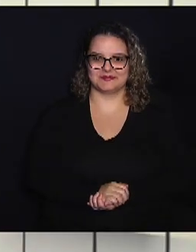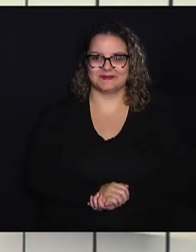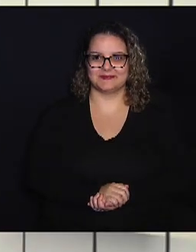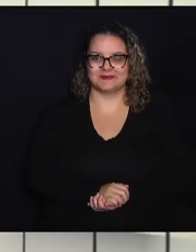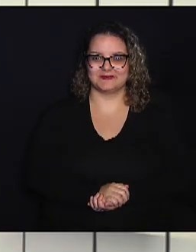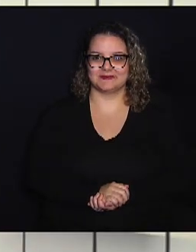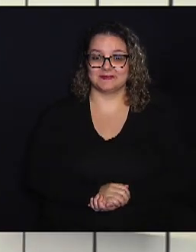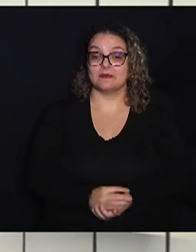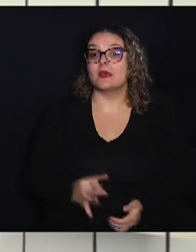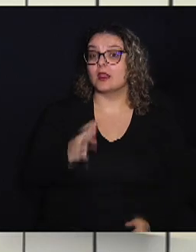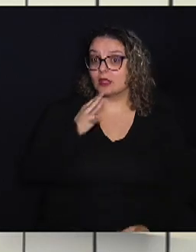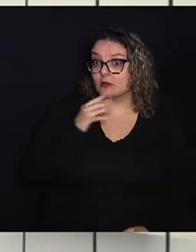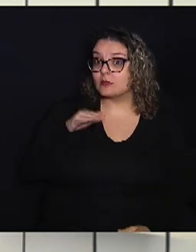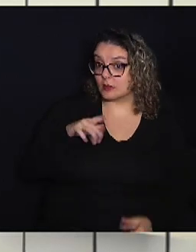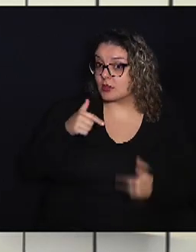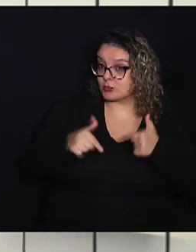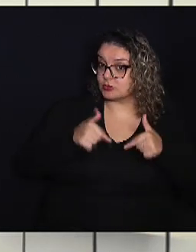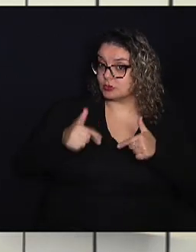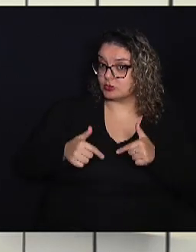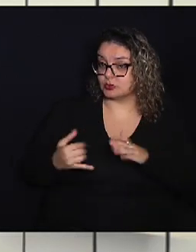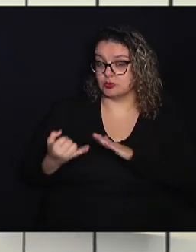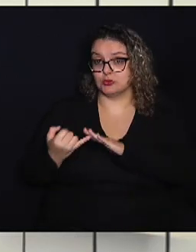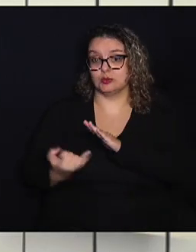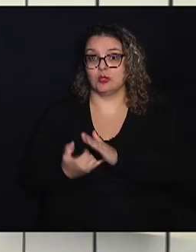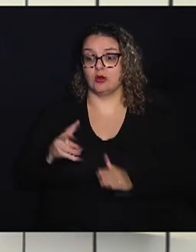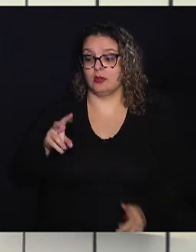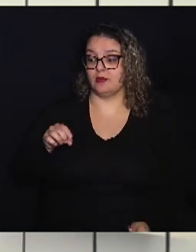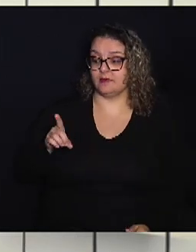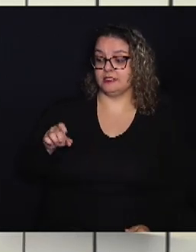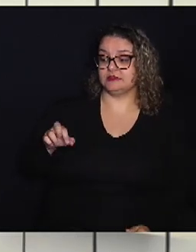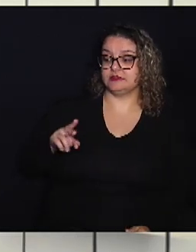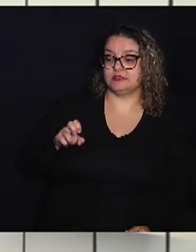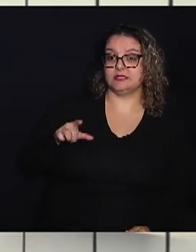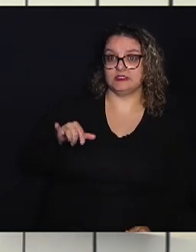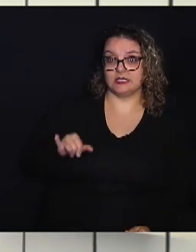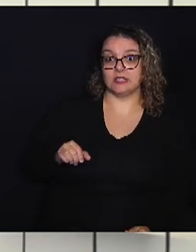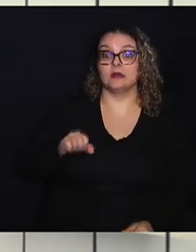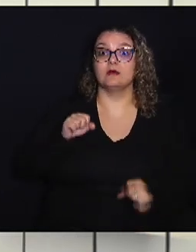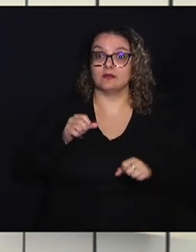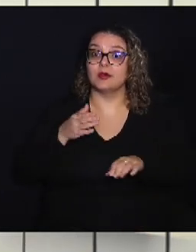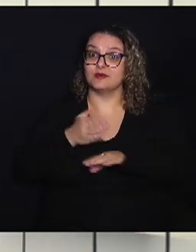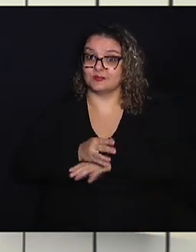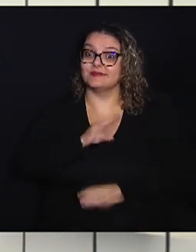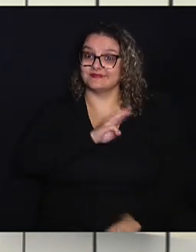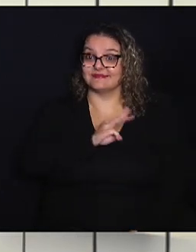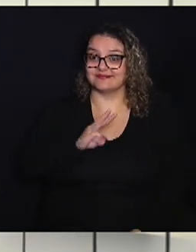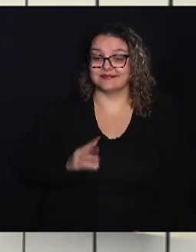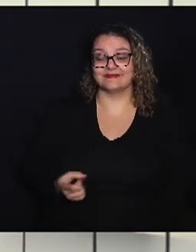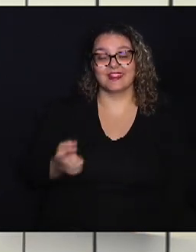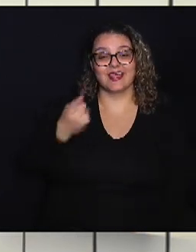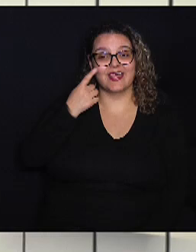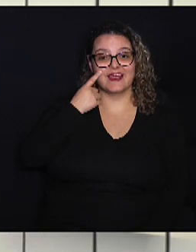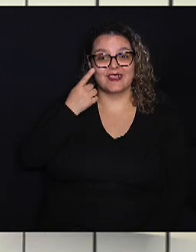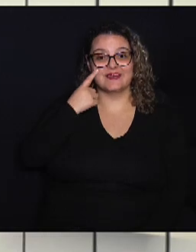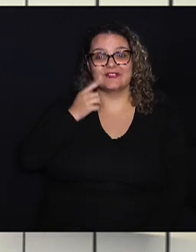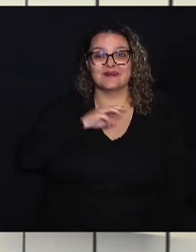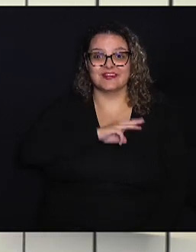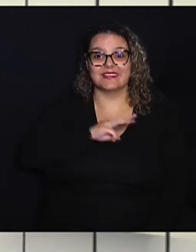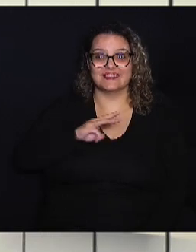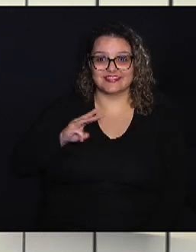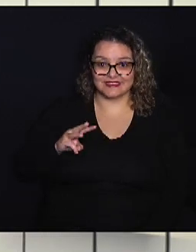Para conhecer mais o trabalho do Instituto Vanderlei Cordeiro de Lima, você pode acessar o site